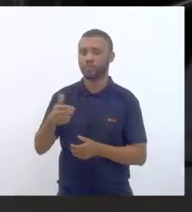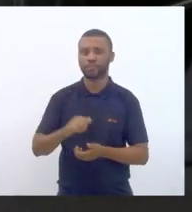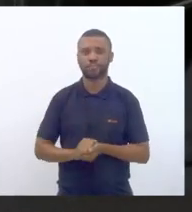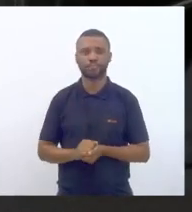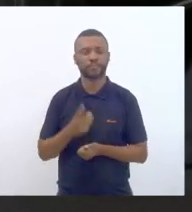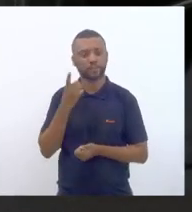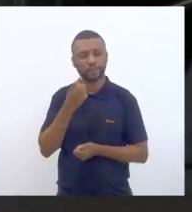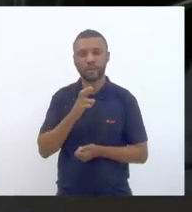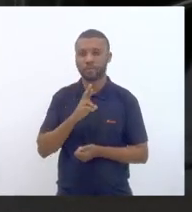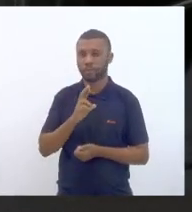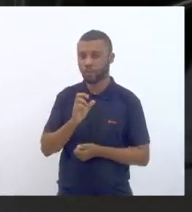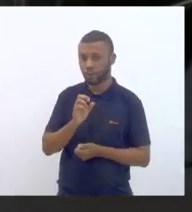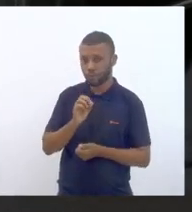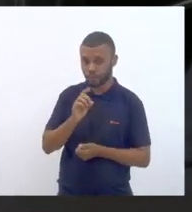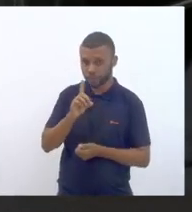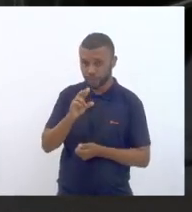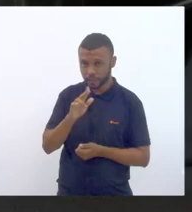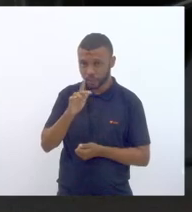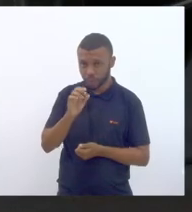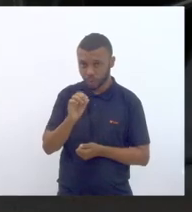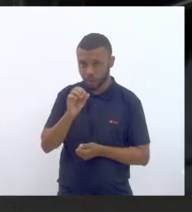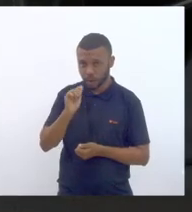Deputado Rodrigo Amorim.